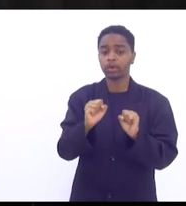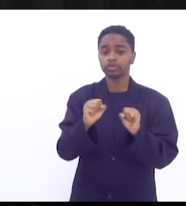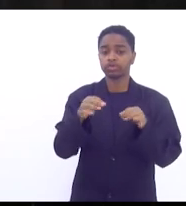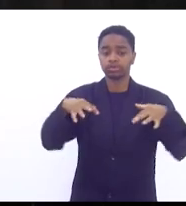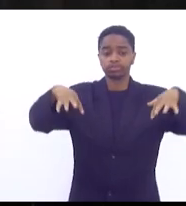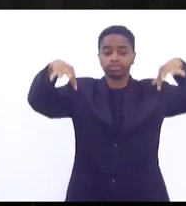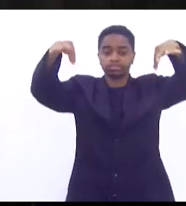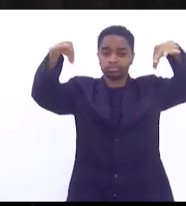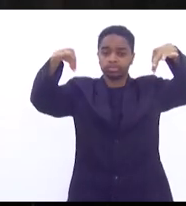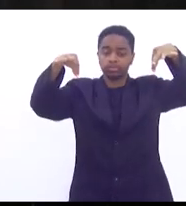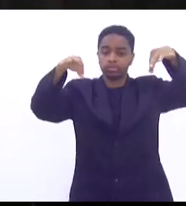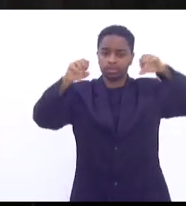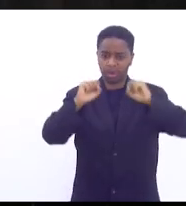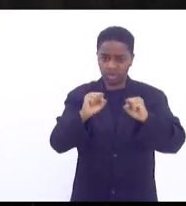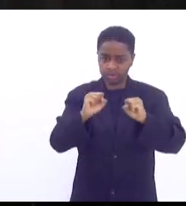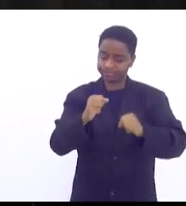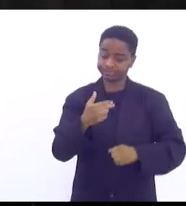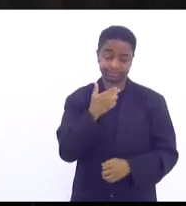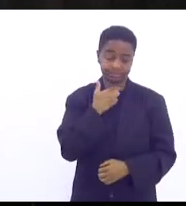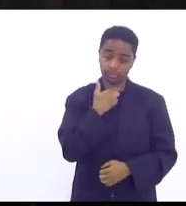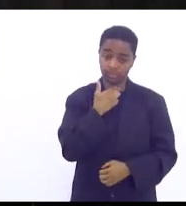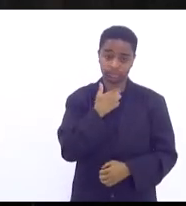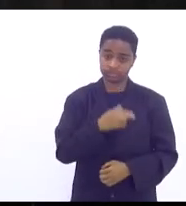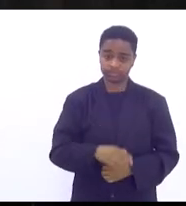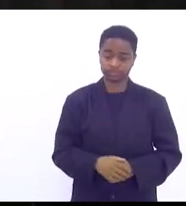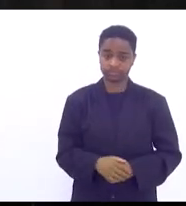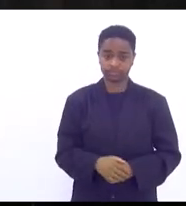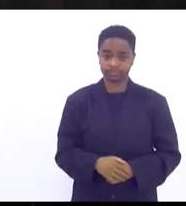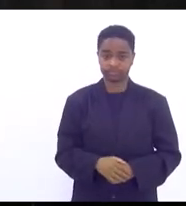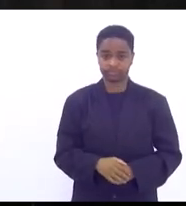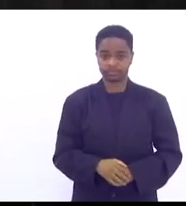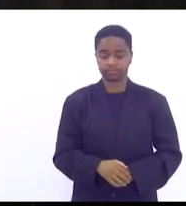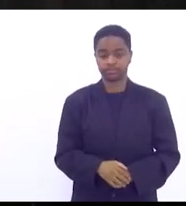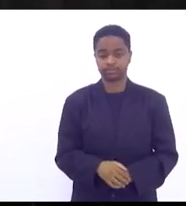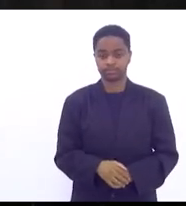no varal de roupa. Não pode.